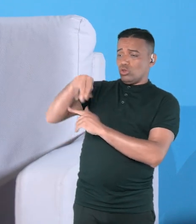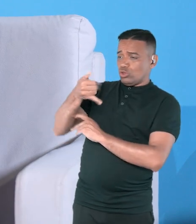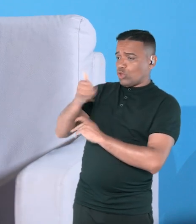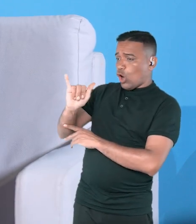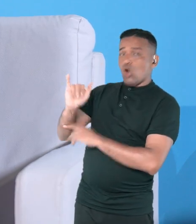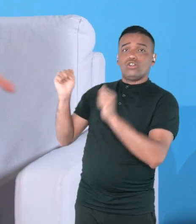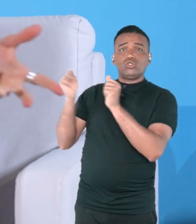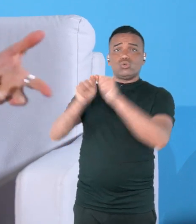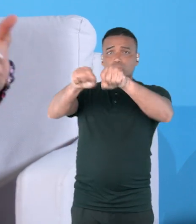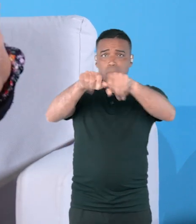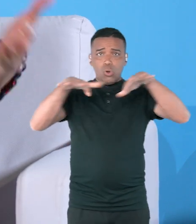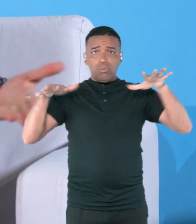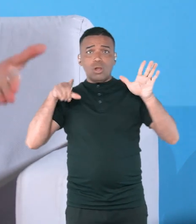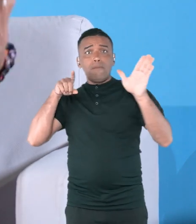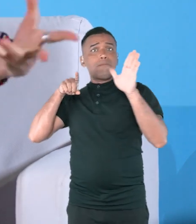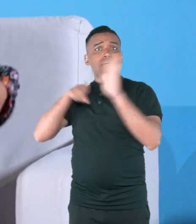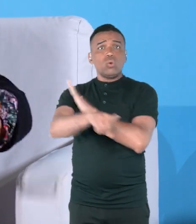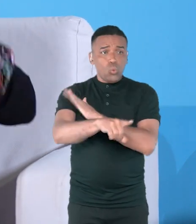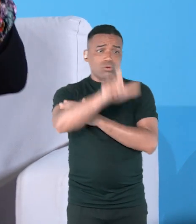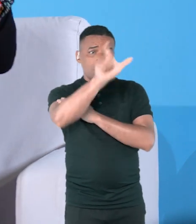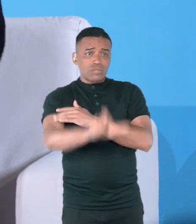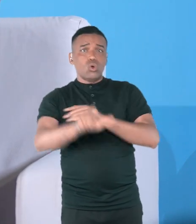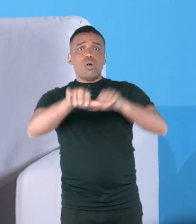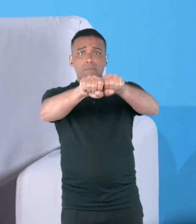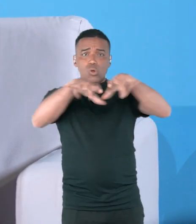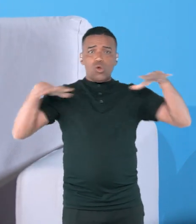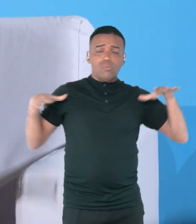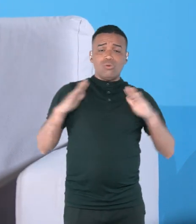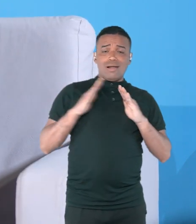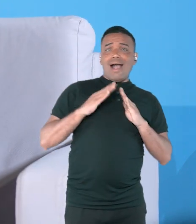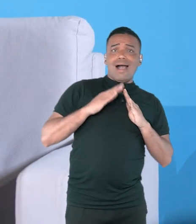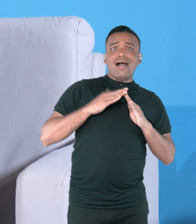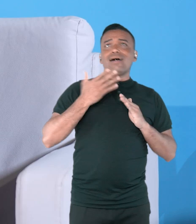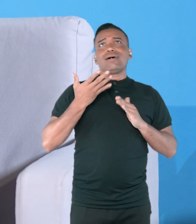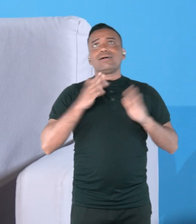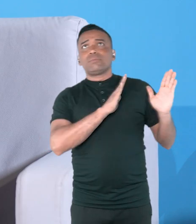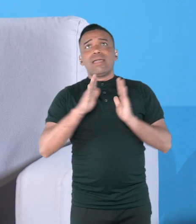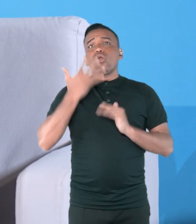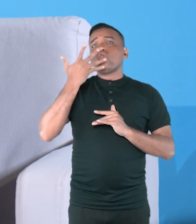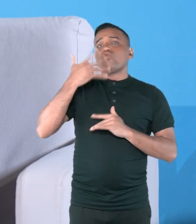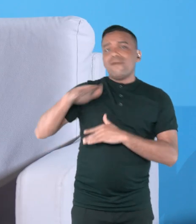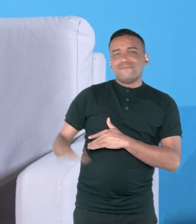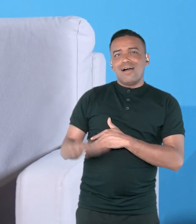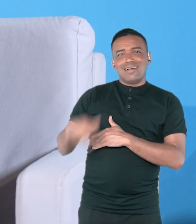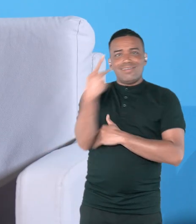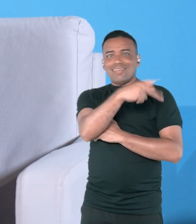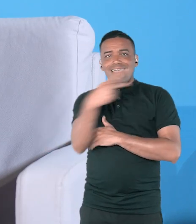do público. A gente pergunta para o público sobre as suas casas de infância. Eu sei